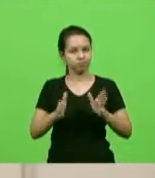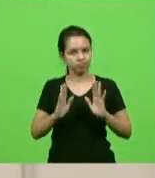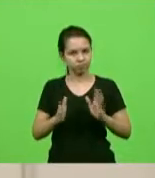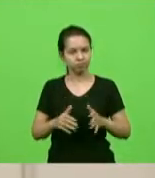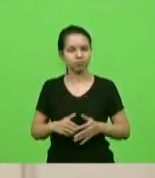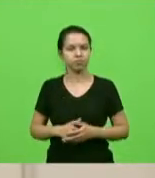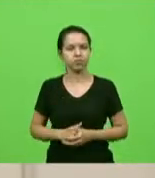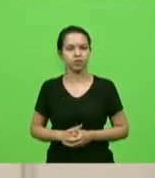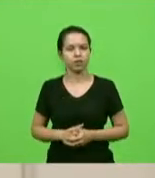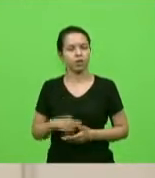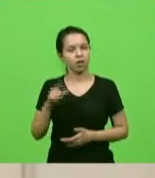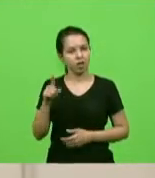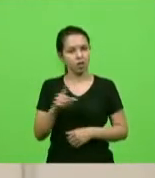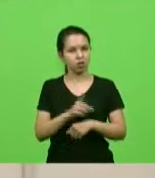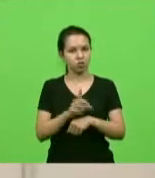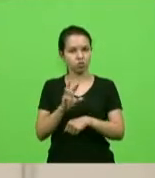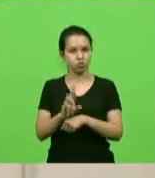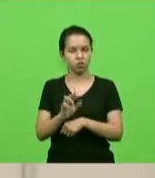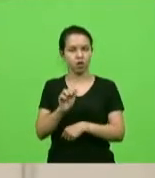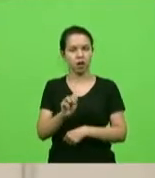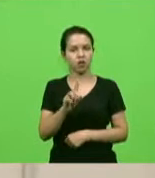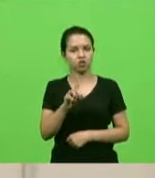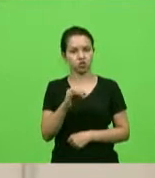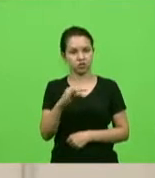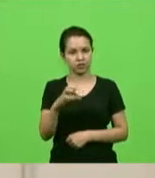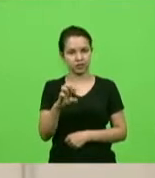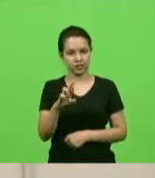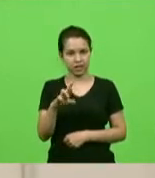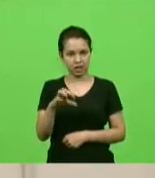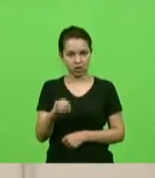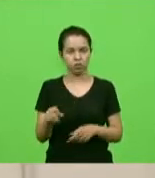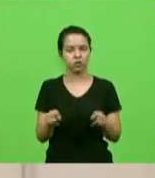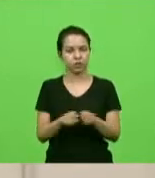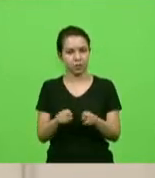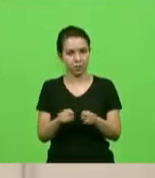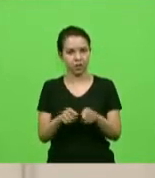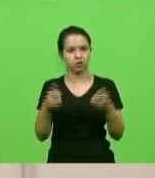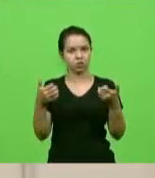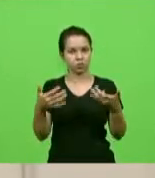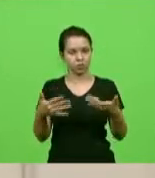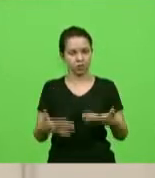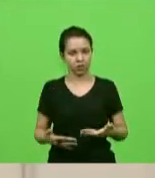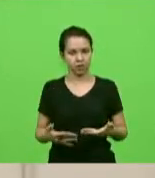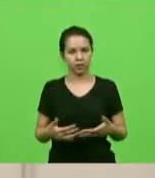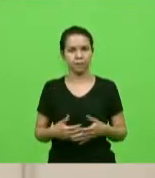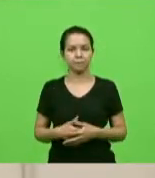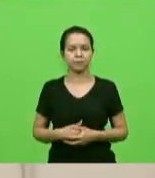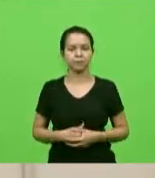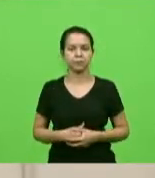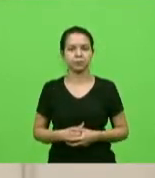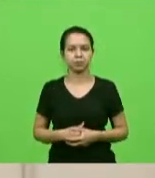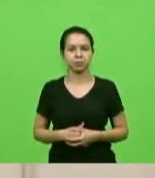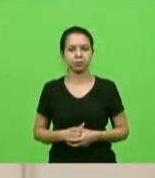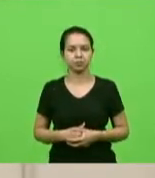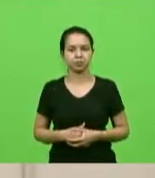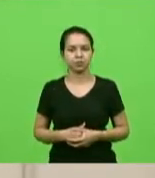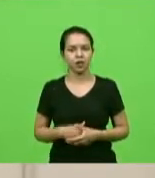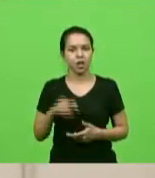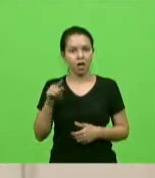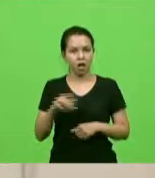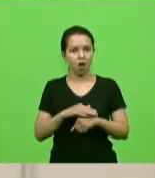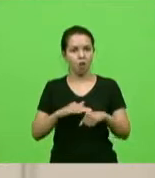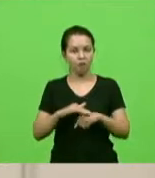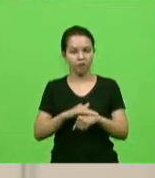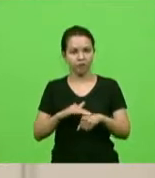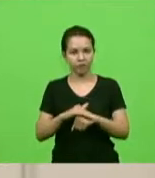é que o próprio doutor Adircélio também ele menciona que nessa